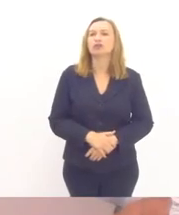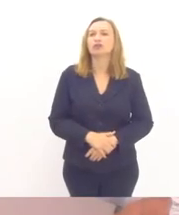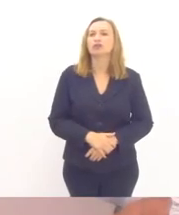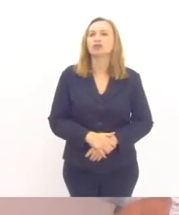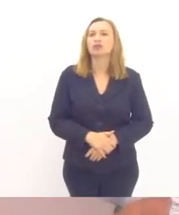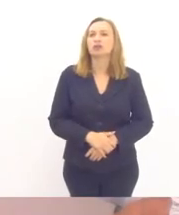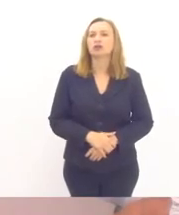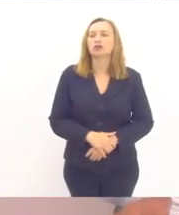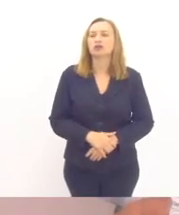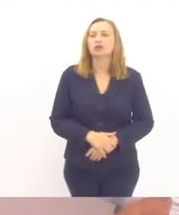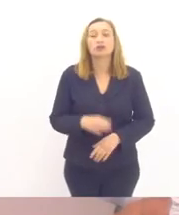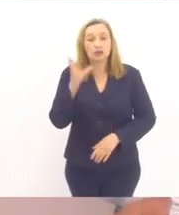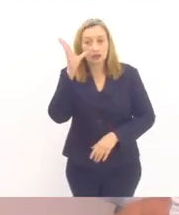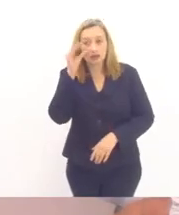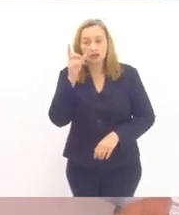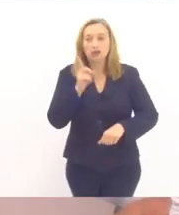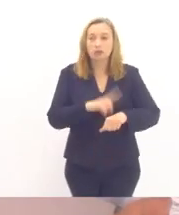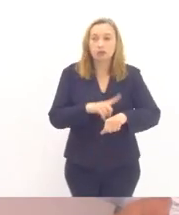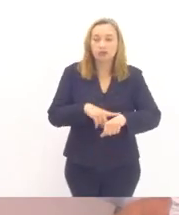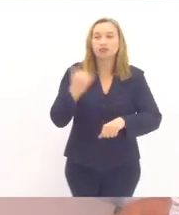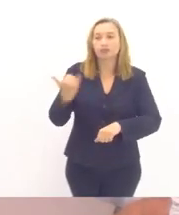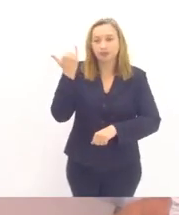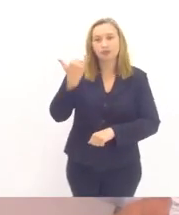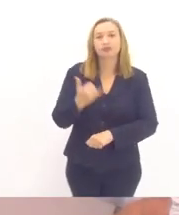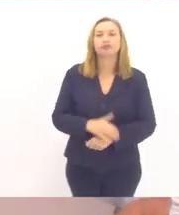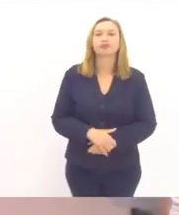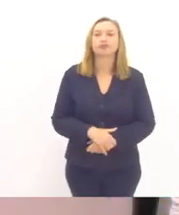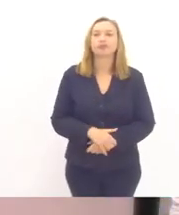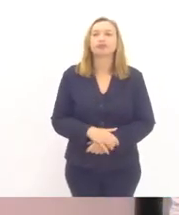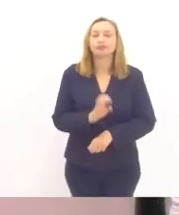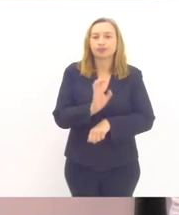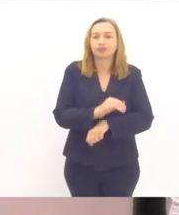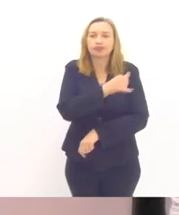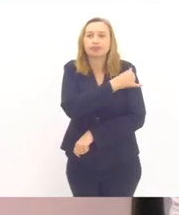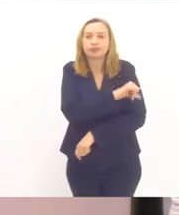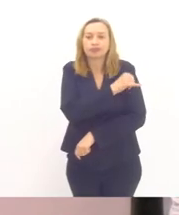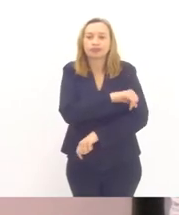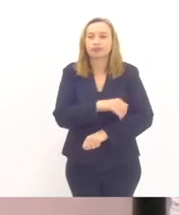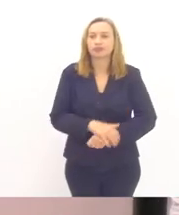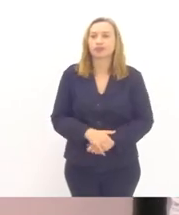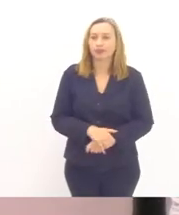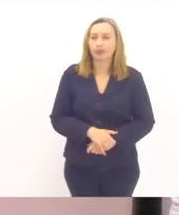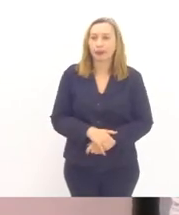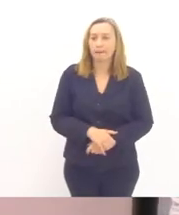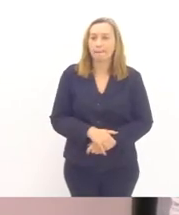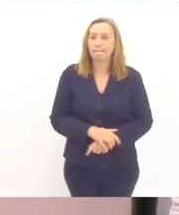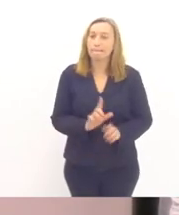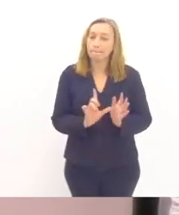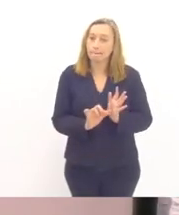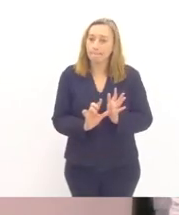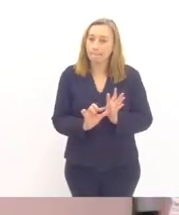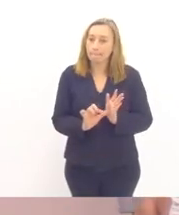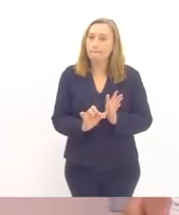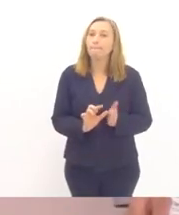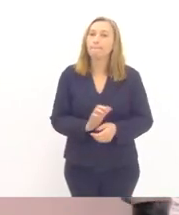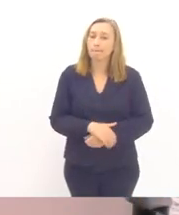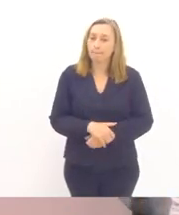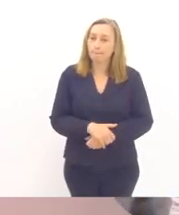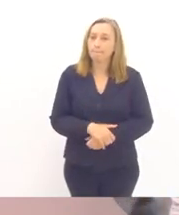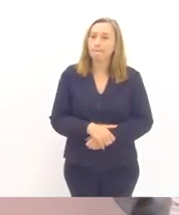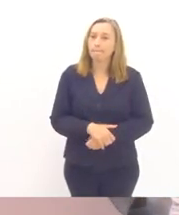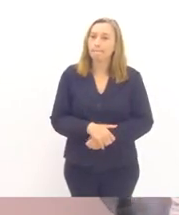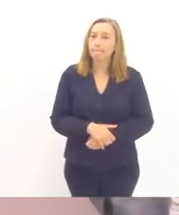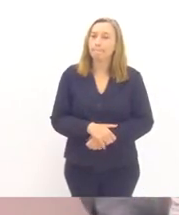muito interessante e num momento muito importante. A gente, no Estado do Rio de Janeiro, está com atraso,